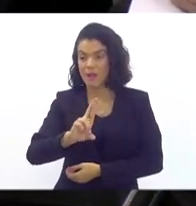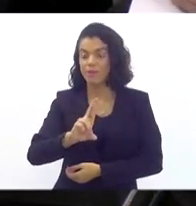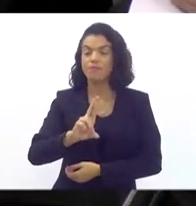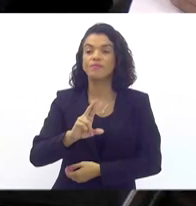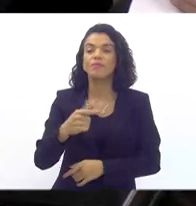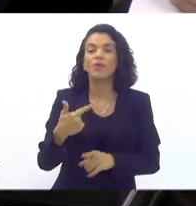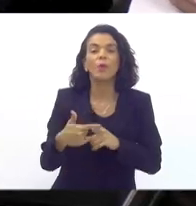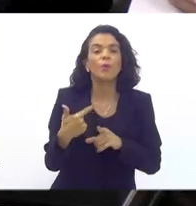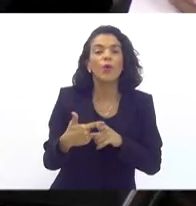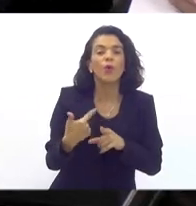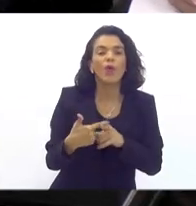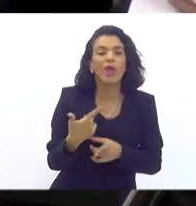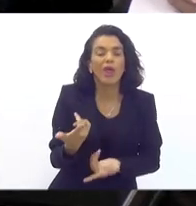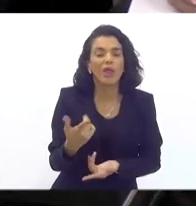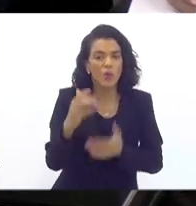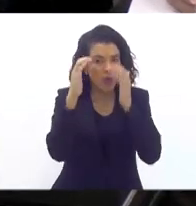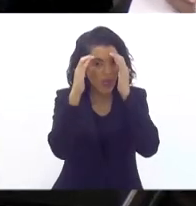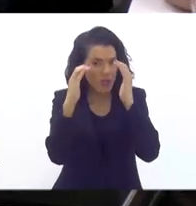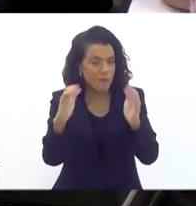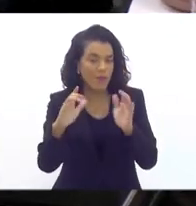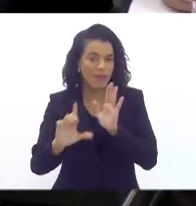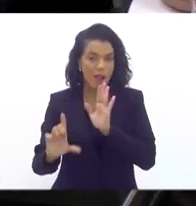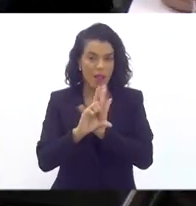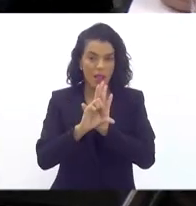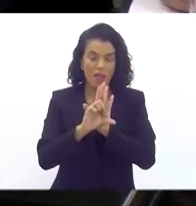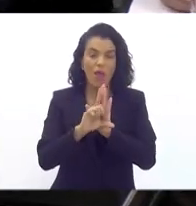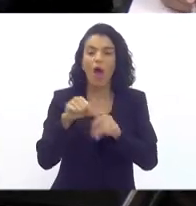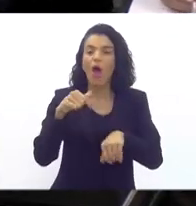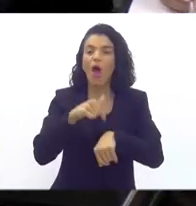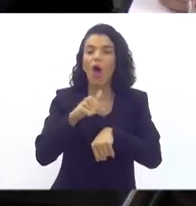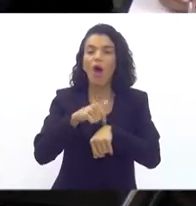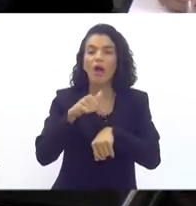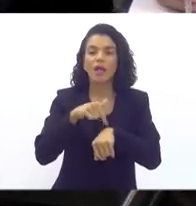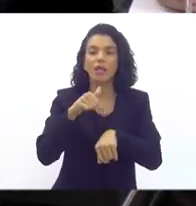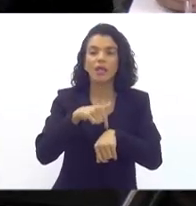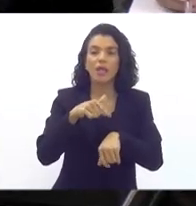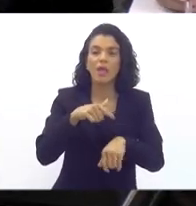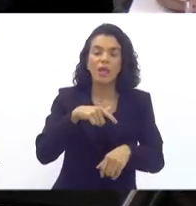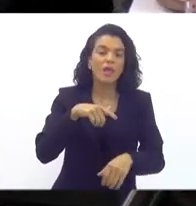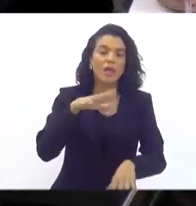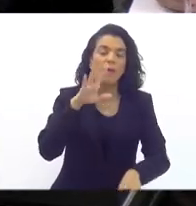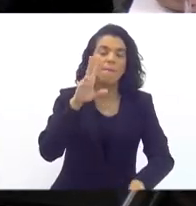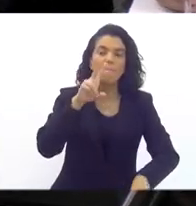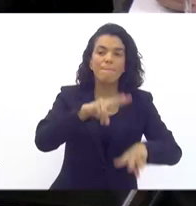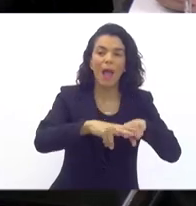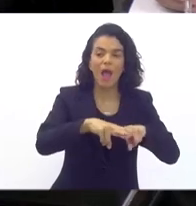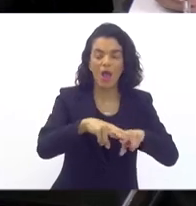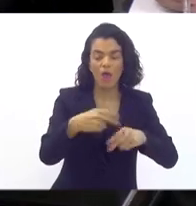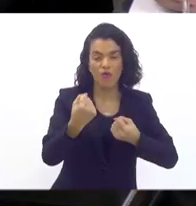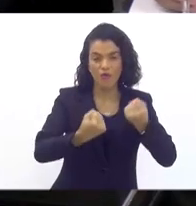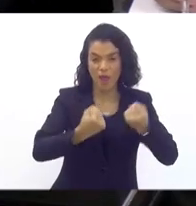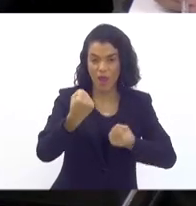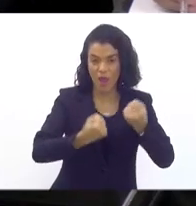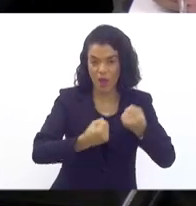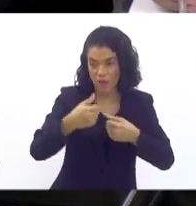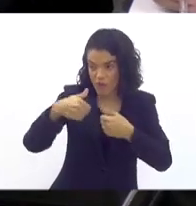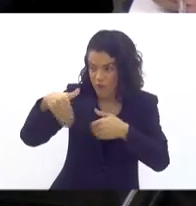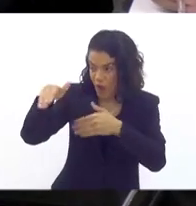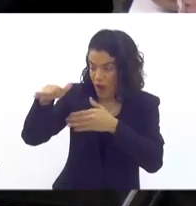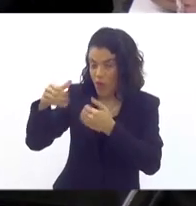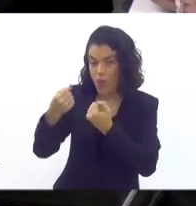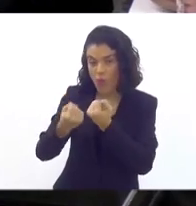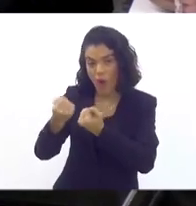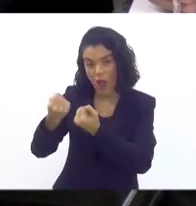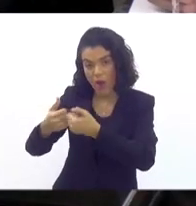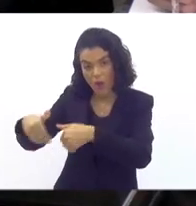porque que não respeita a lei quando aprende o veículo chega lá aprenda o documento manda o cidadão embora com carro